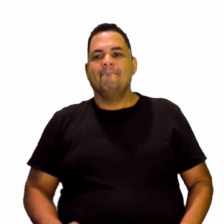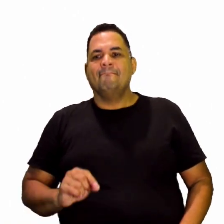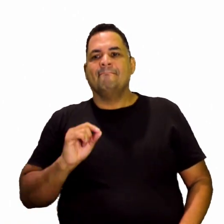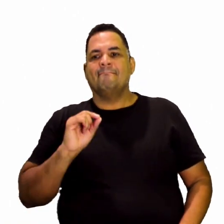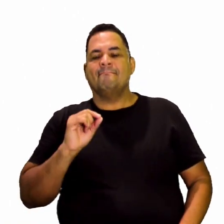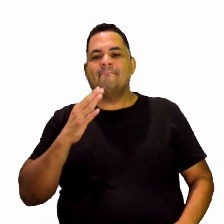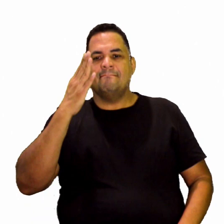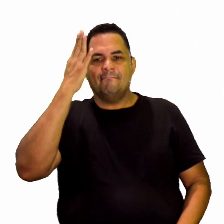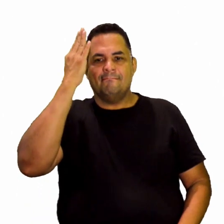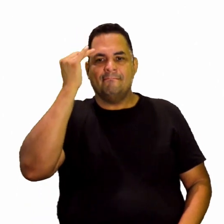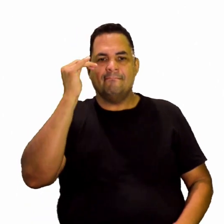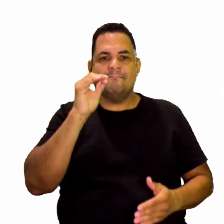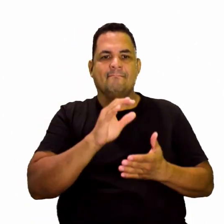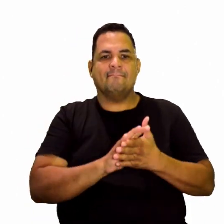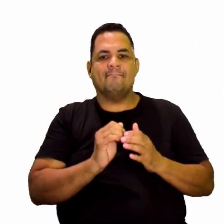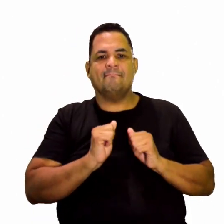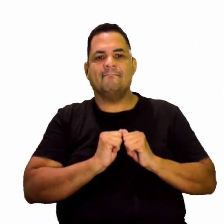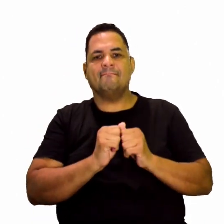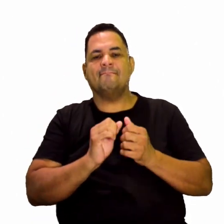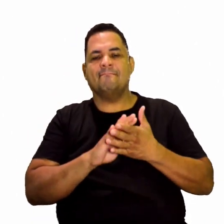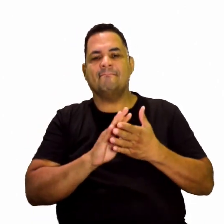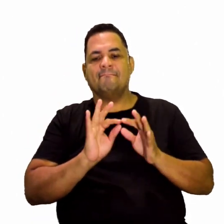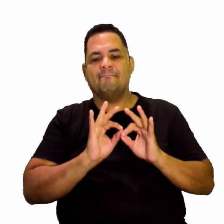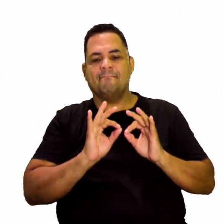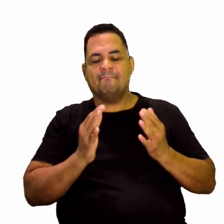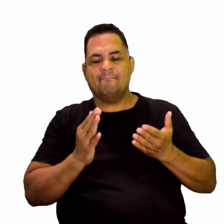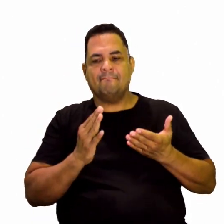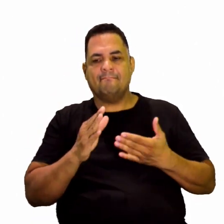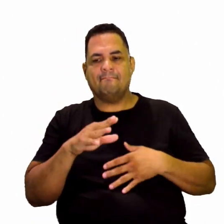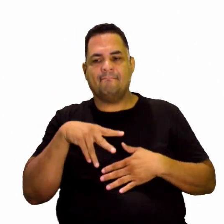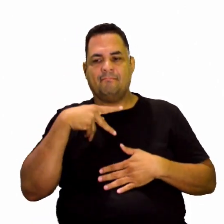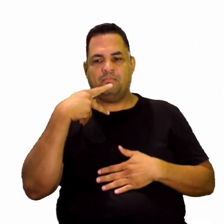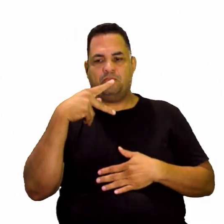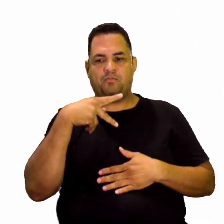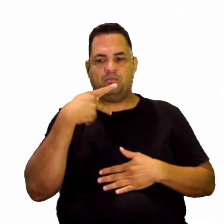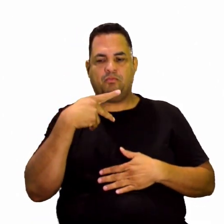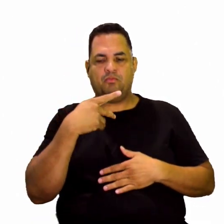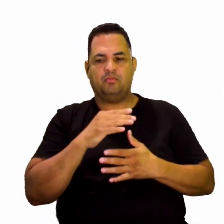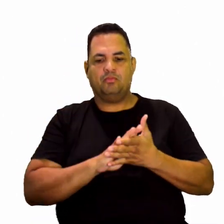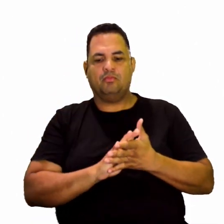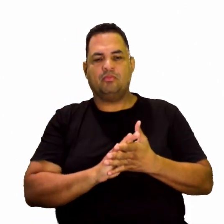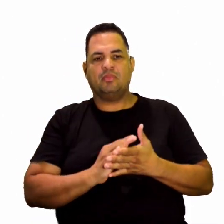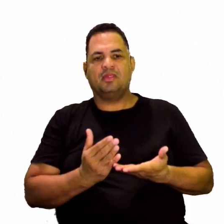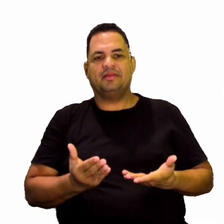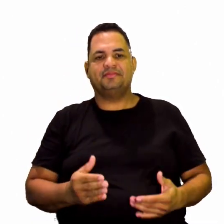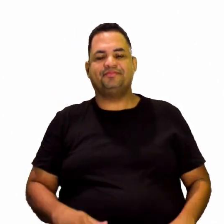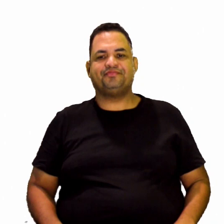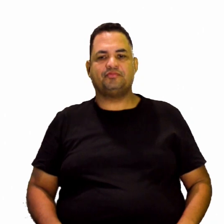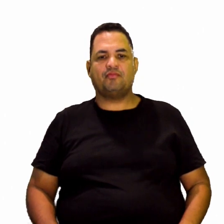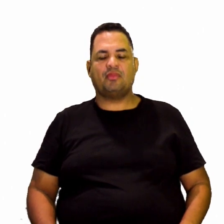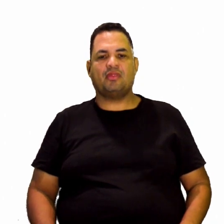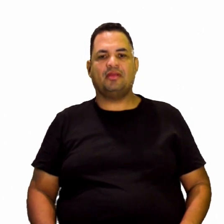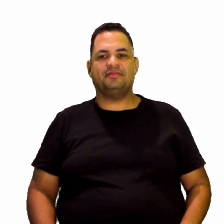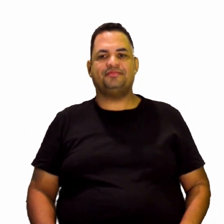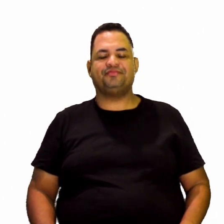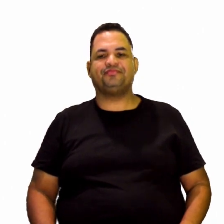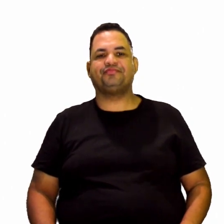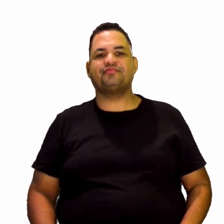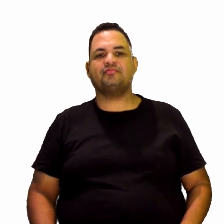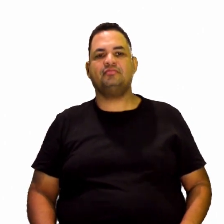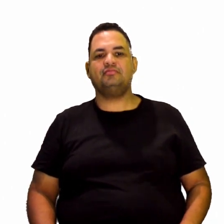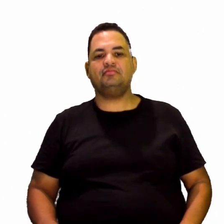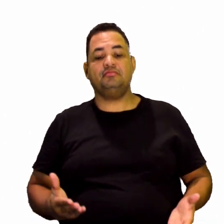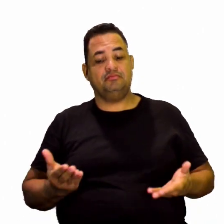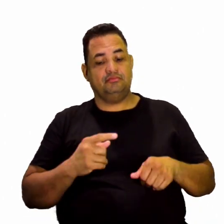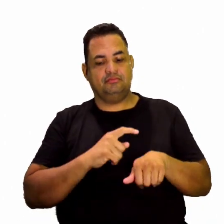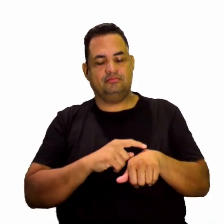mais próximos, mais distantes. Aí a gente vai ver aí a questão de órgãos homólogos ou análogos mais para frente, né, professor? Exatamente. Não é